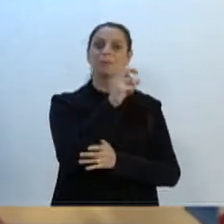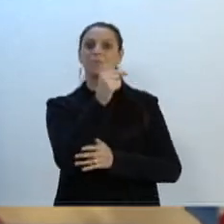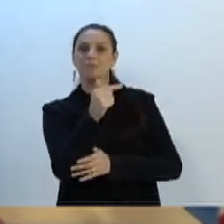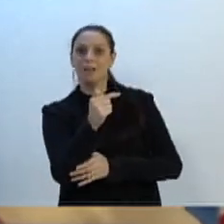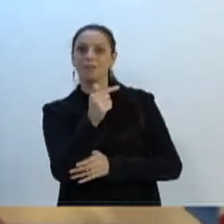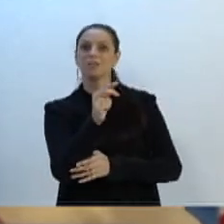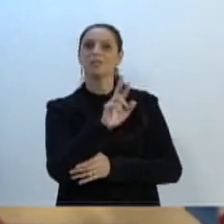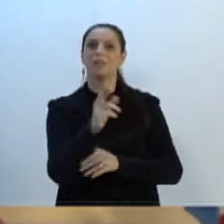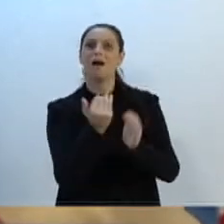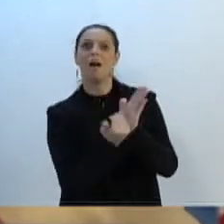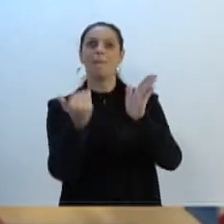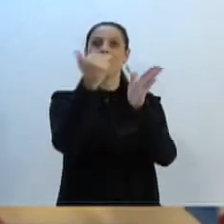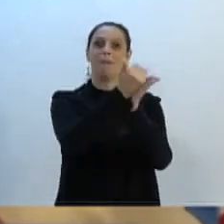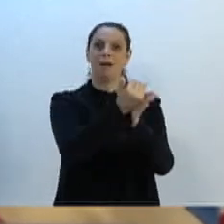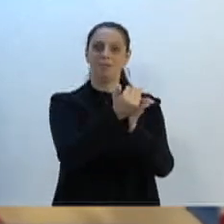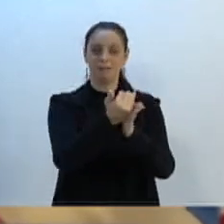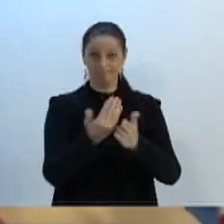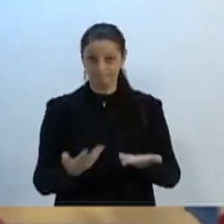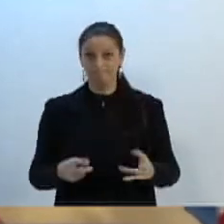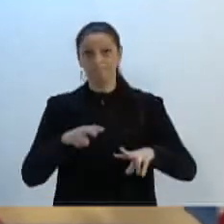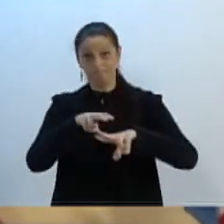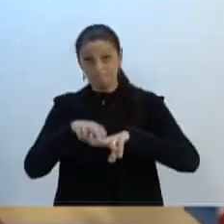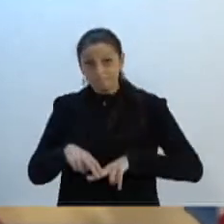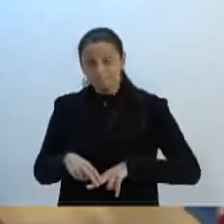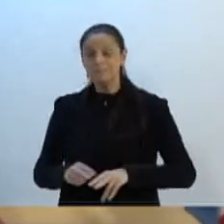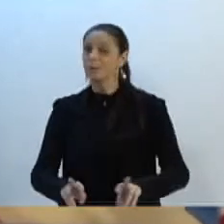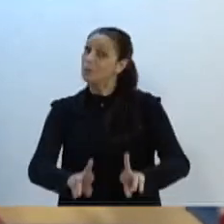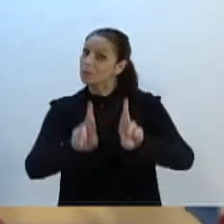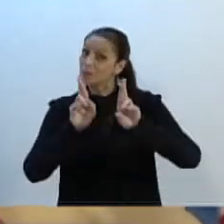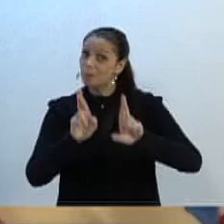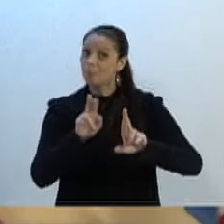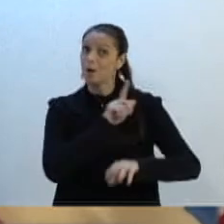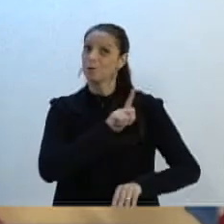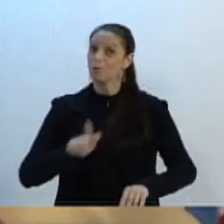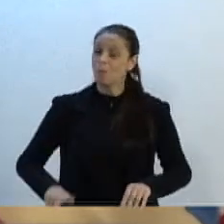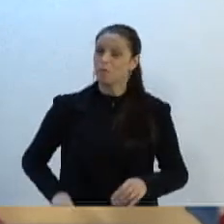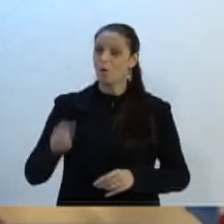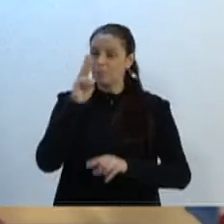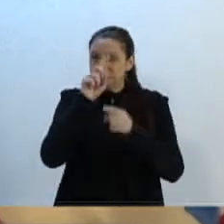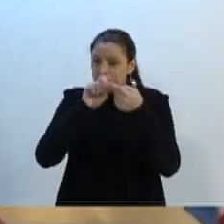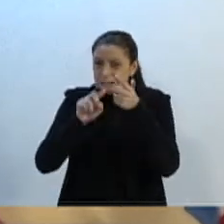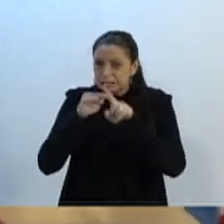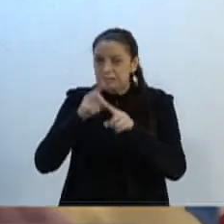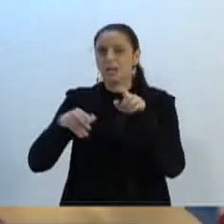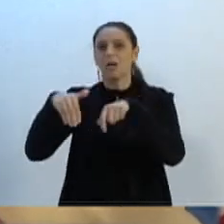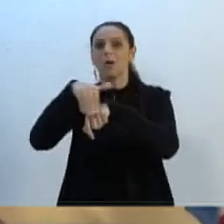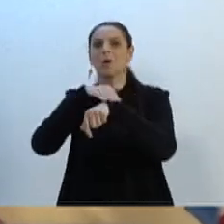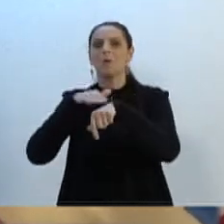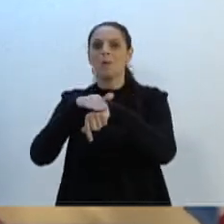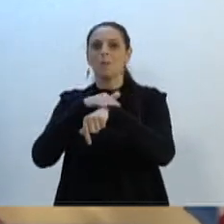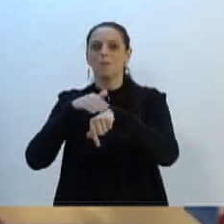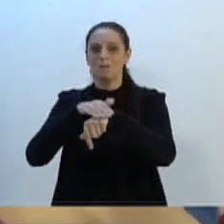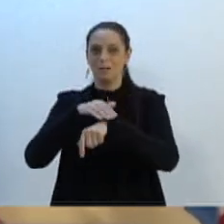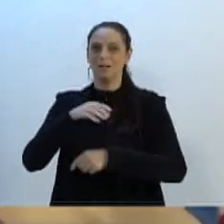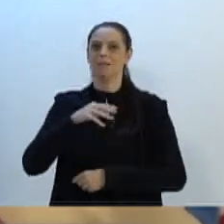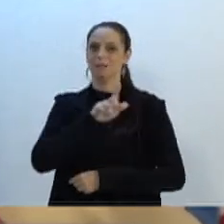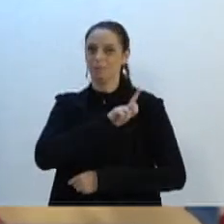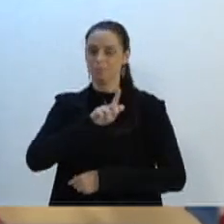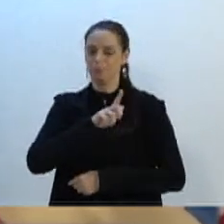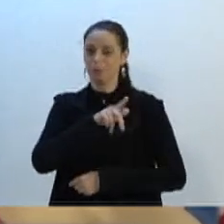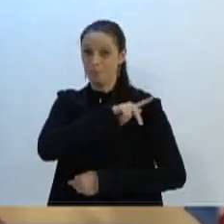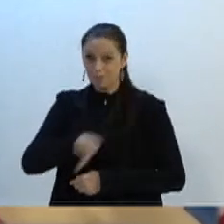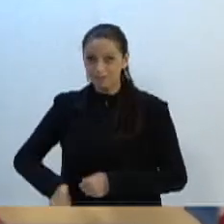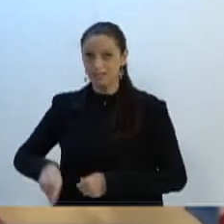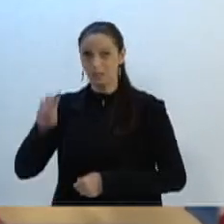Então, o governador Moisés, que faça esse contato direto, inclusive por ser do mesmo partido do presidente da